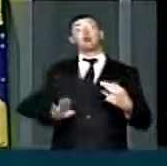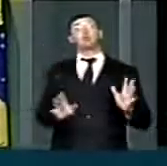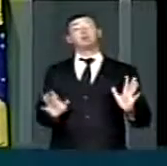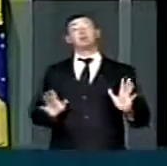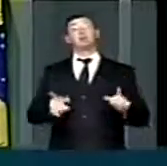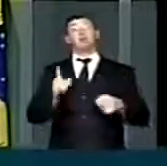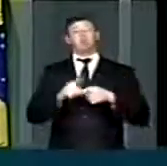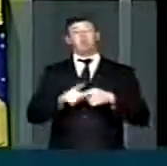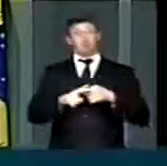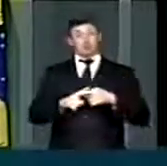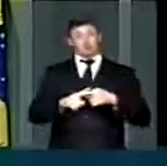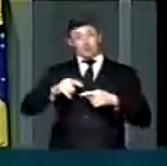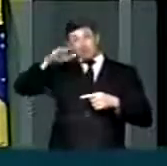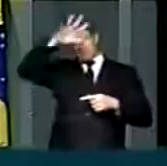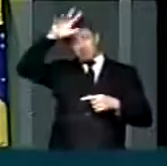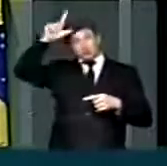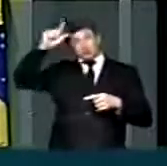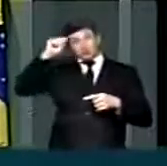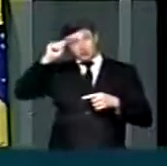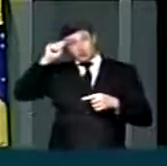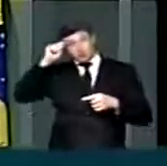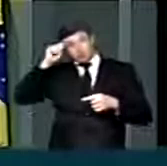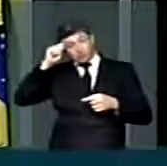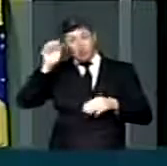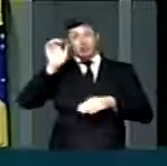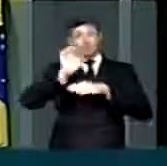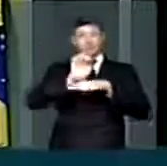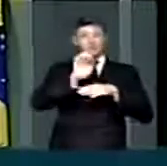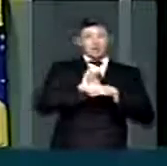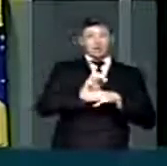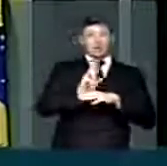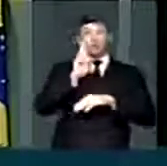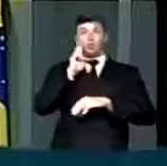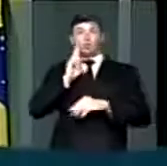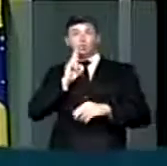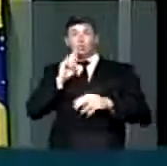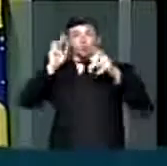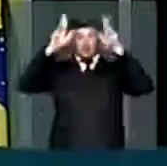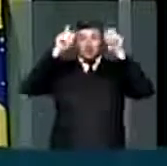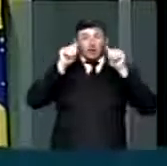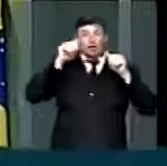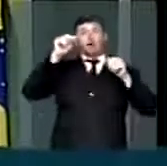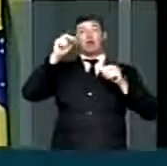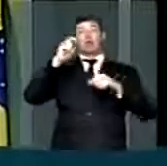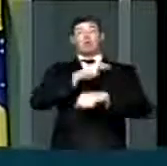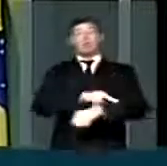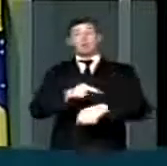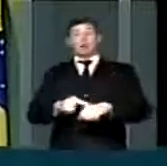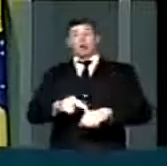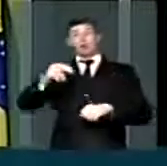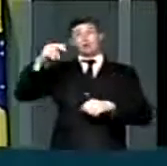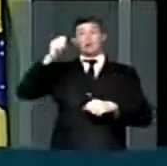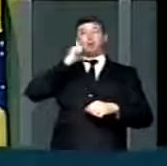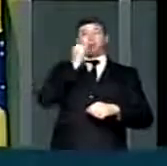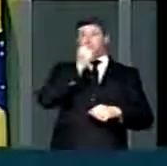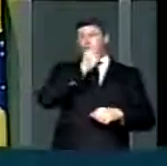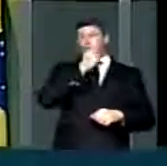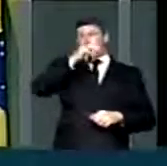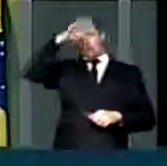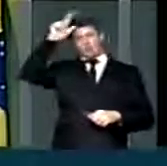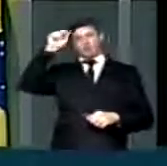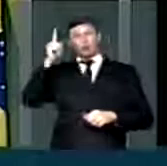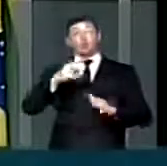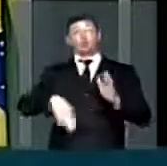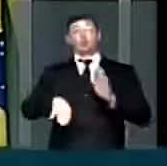a região da Amazônia, dos seus estados de Rondônia, do Acre, de Roraima, do Amapá e do Amazonas, tem que